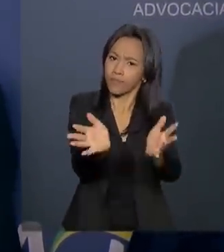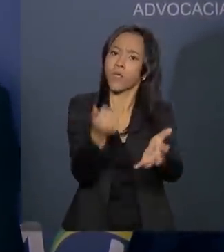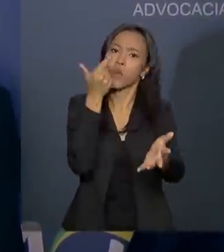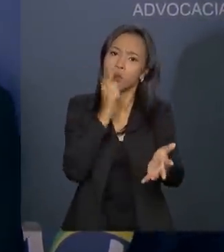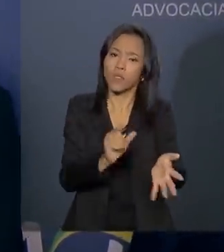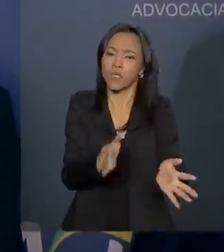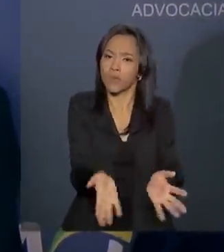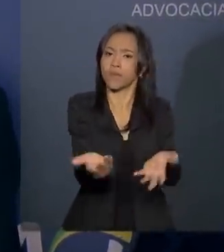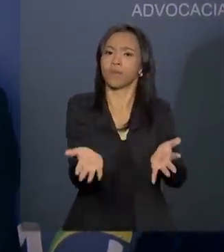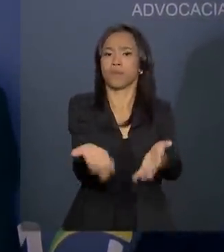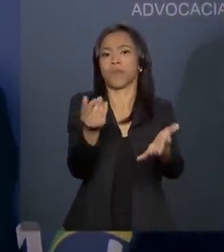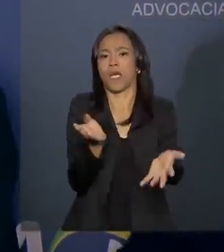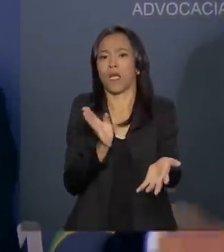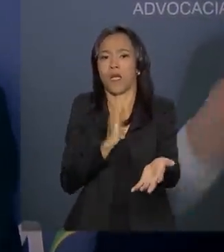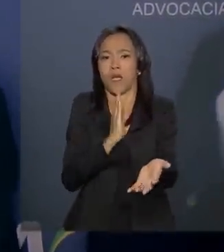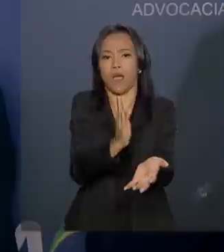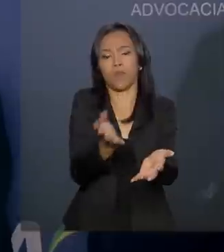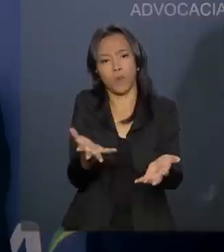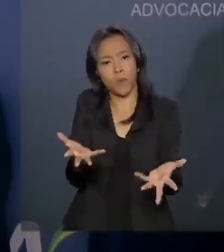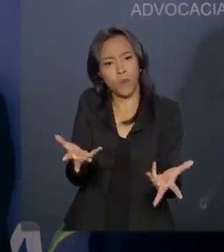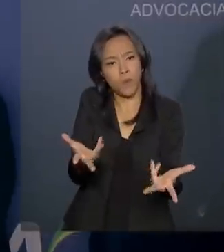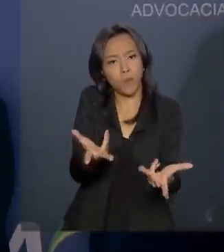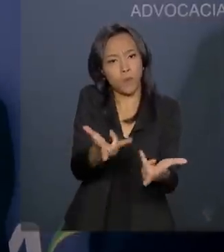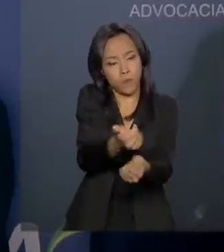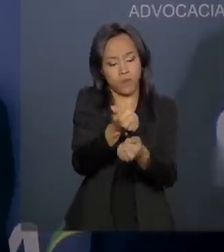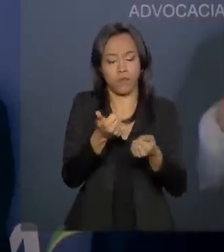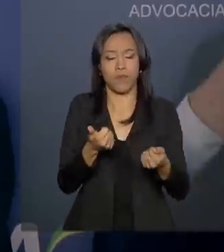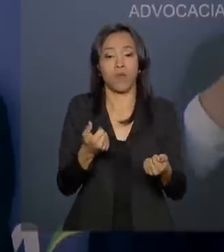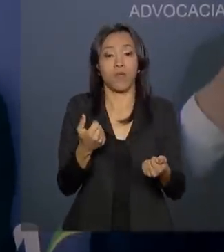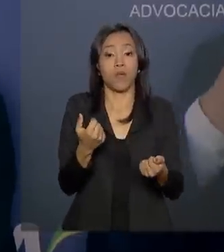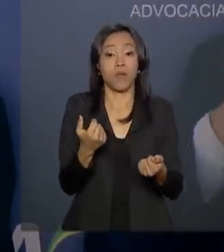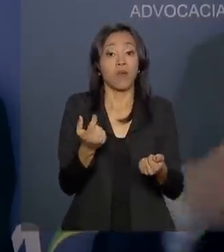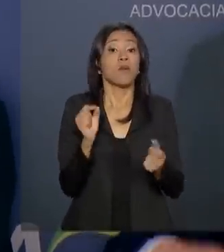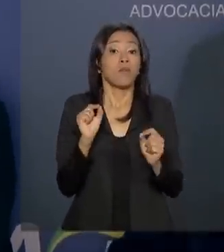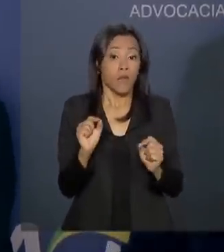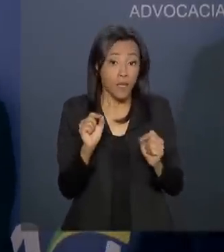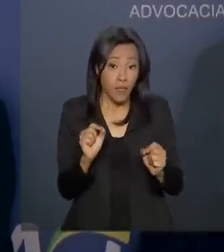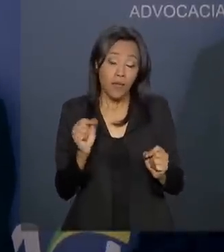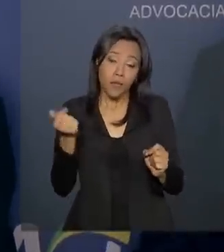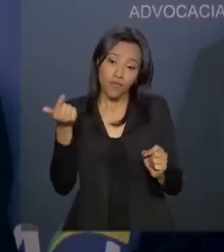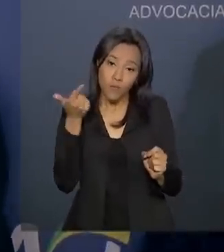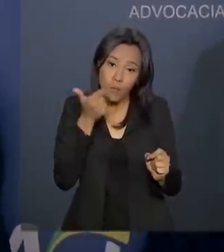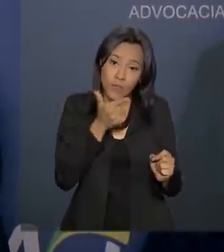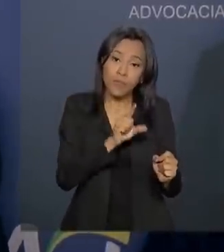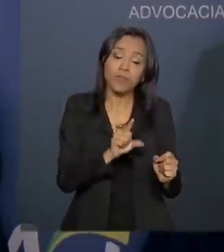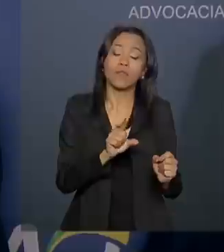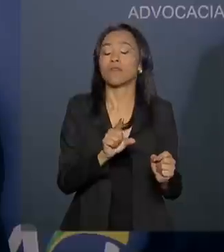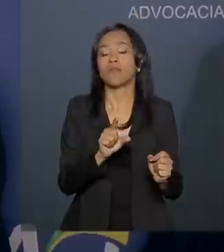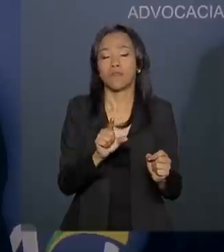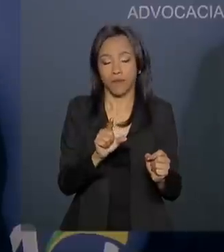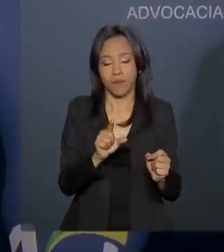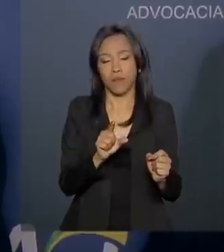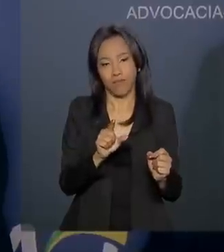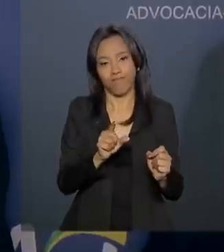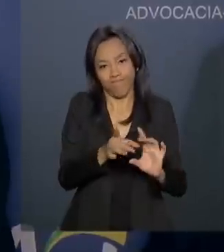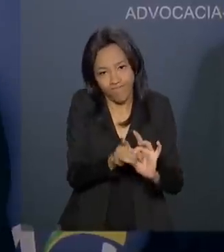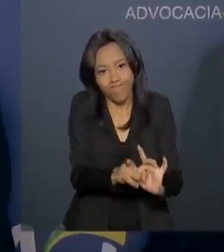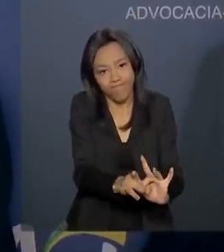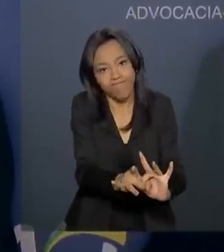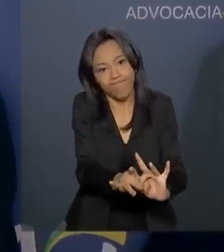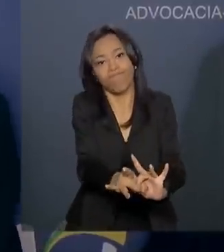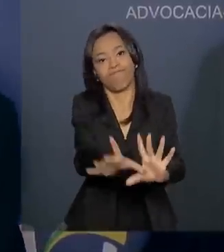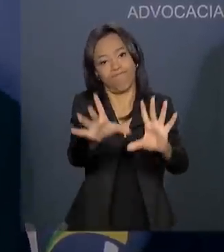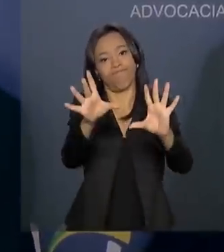e com o máximo de eficiência para que as respostas a serem dadas permitam